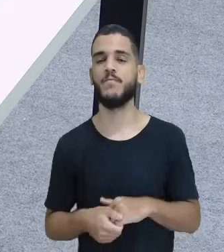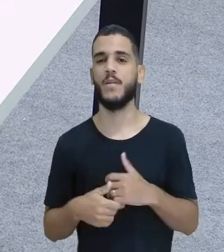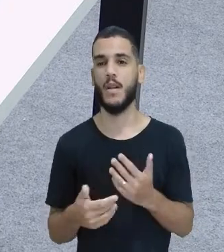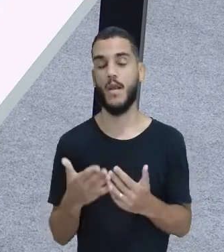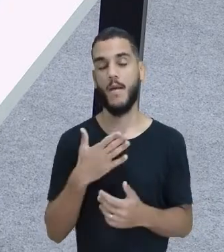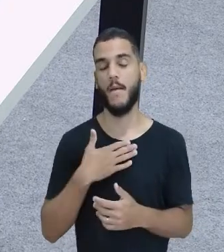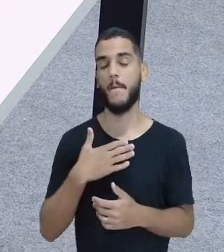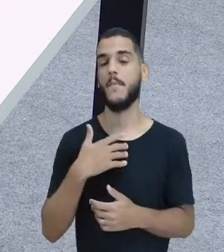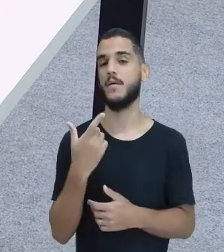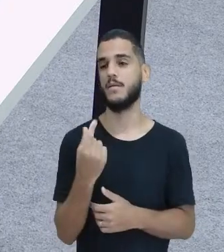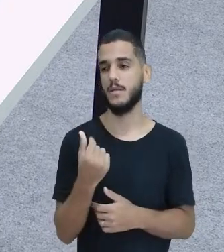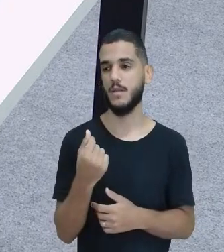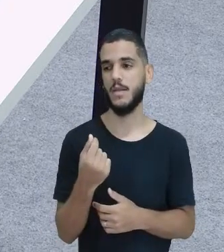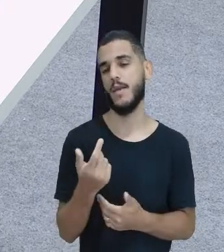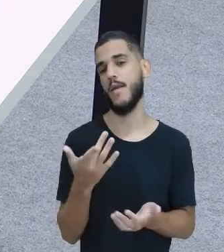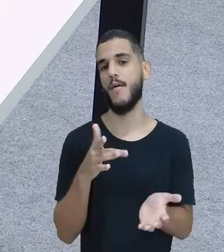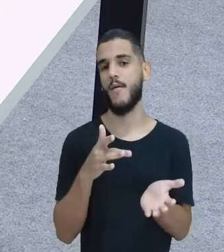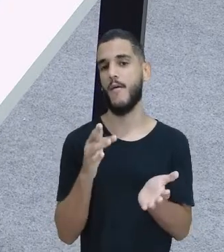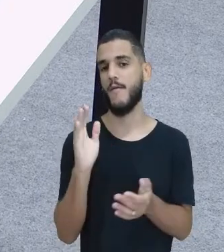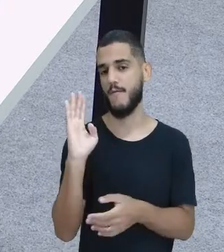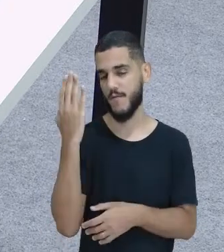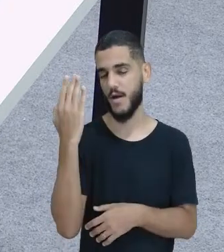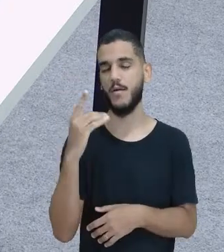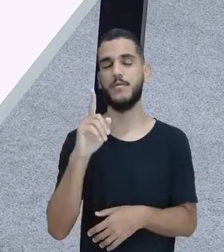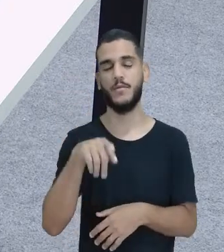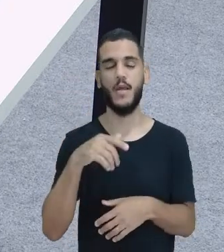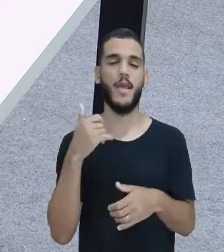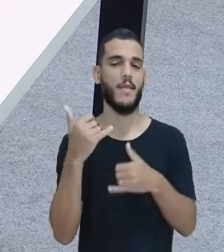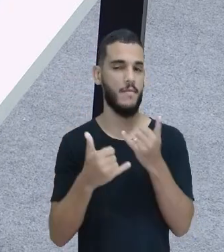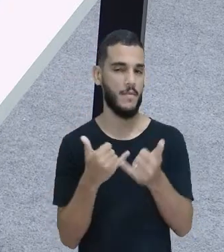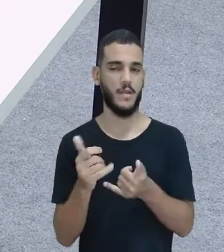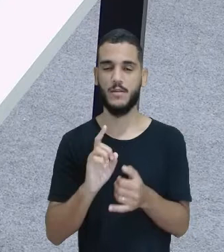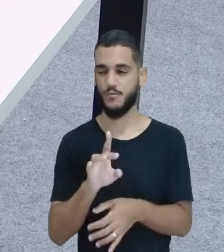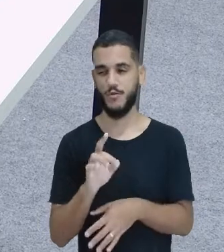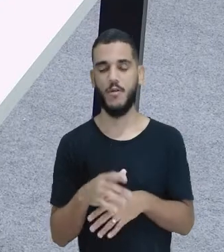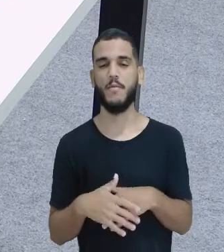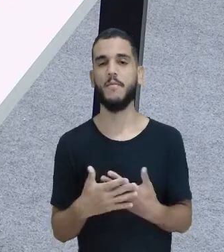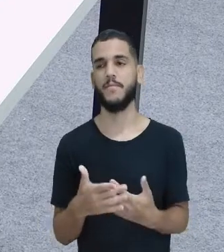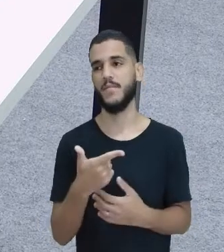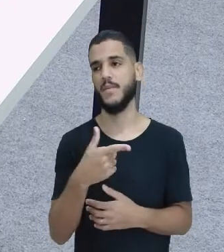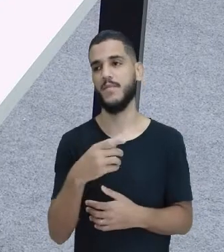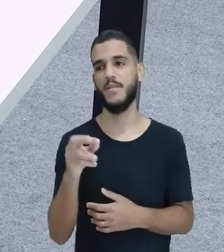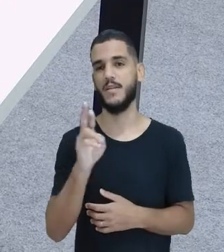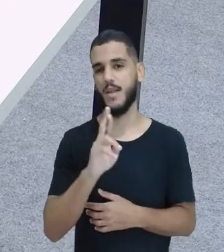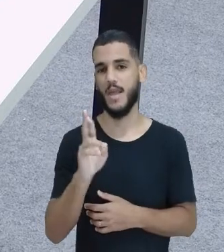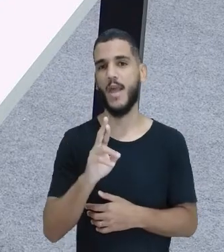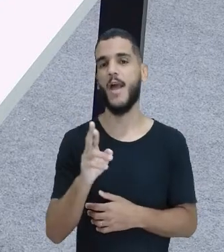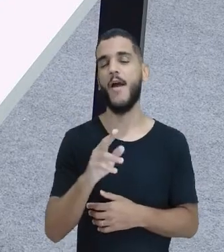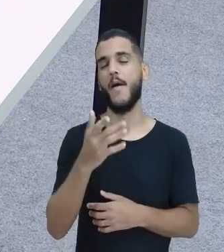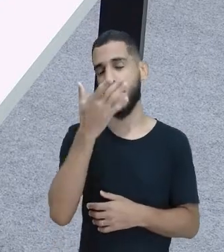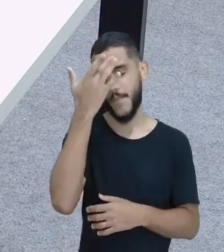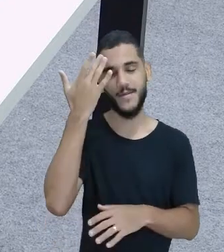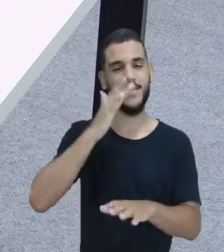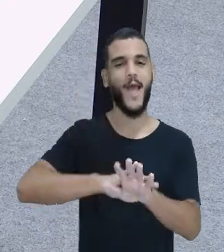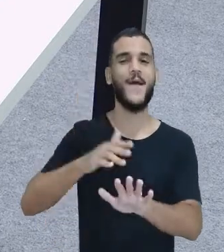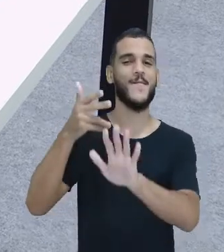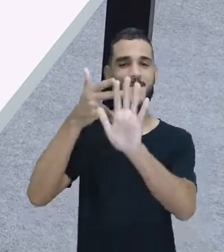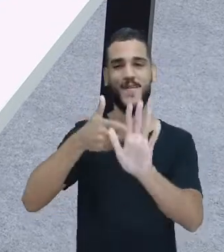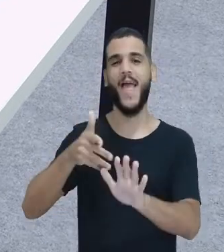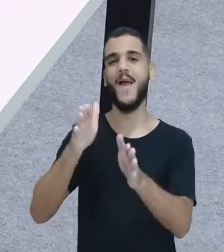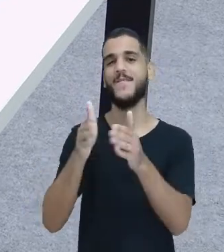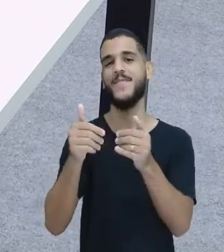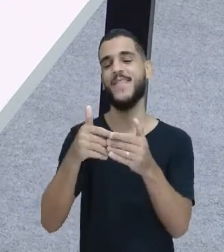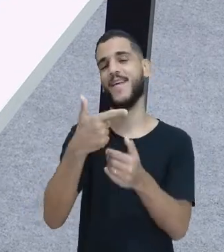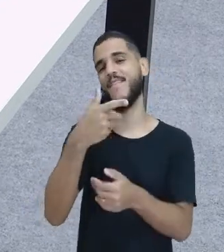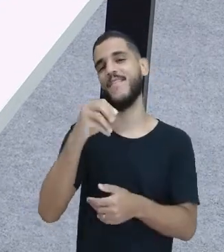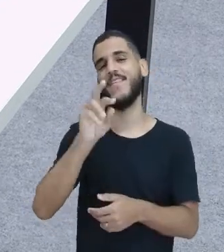meu dinheirinho fictício, né? Aquele dinheiro de brinquedo, R$ 20,00. A produção tá me pedindo ali R$ 20,00. Só não sei